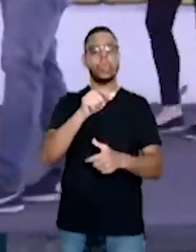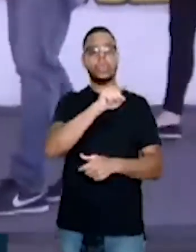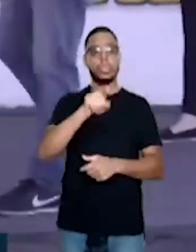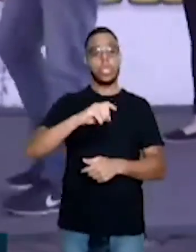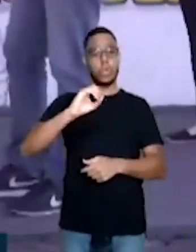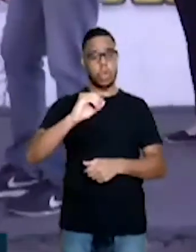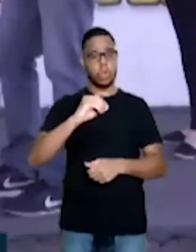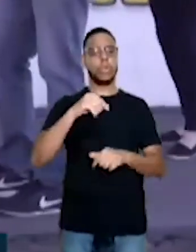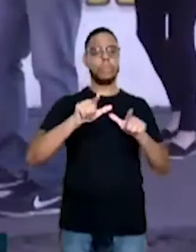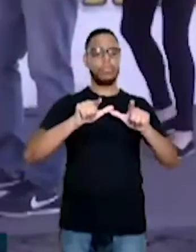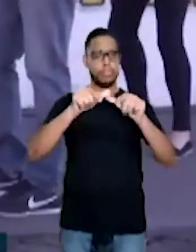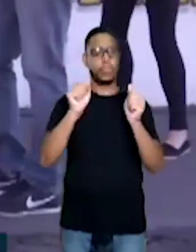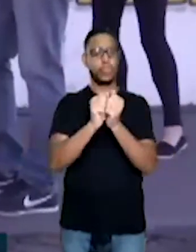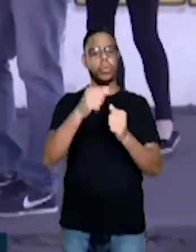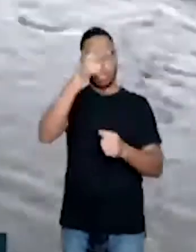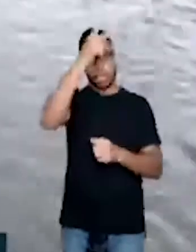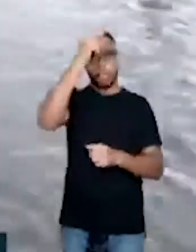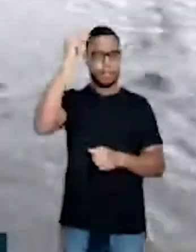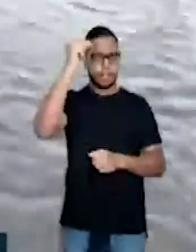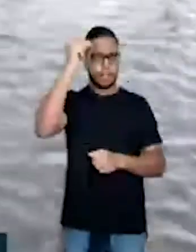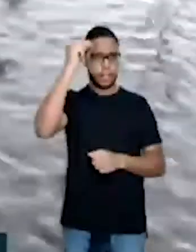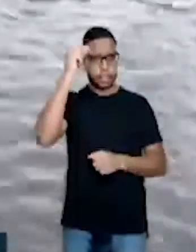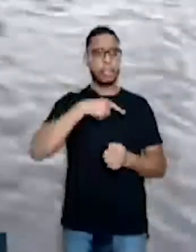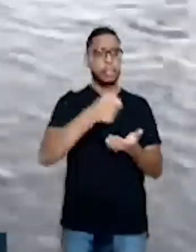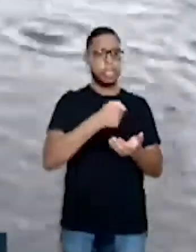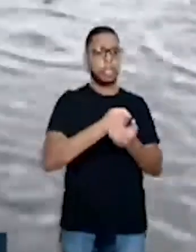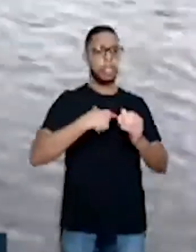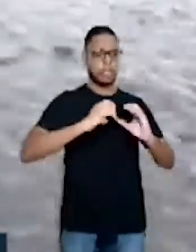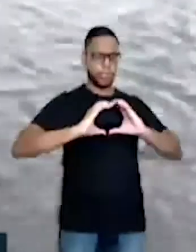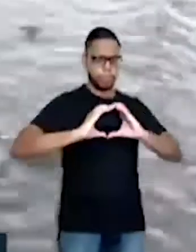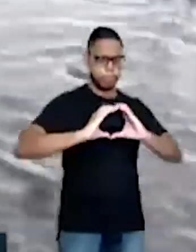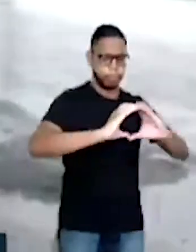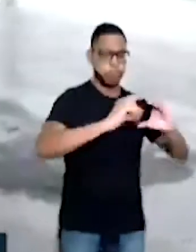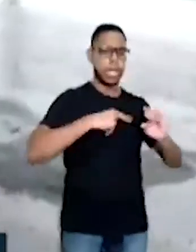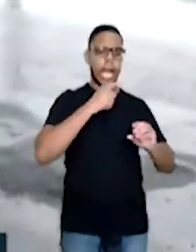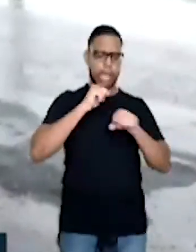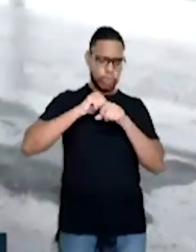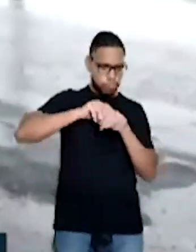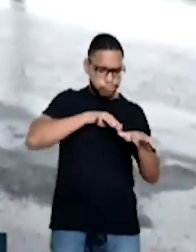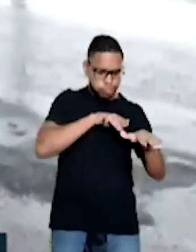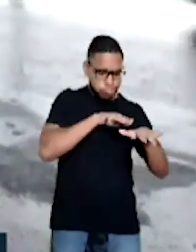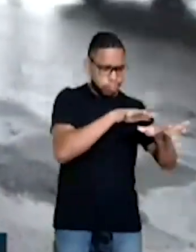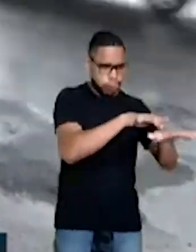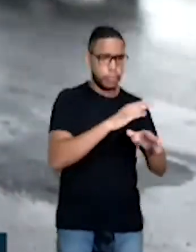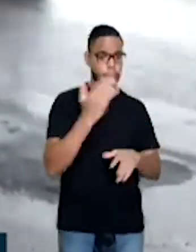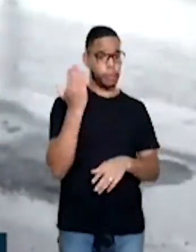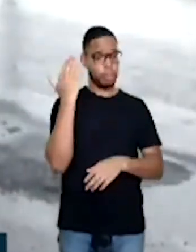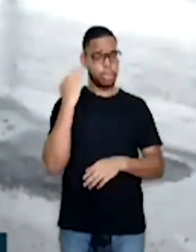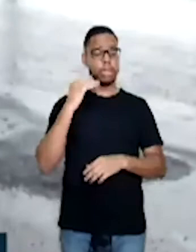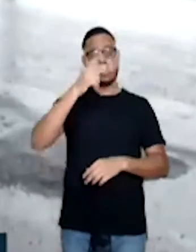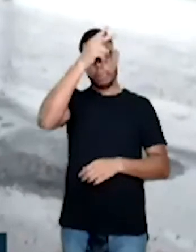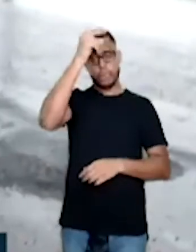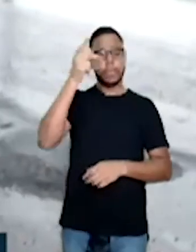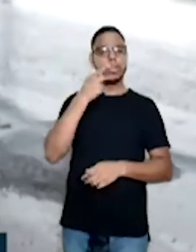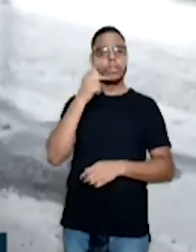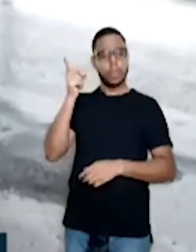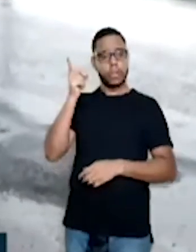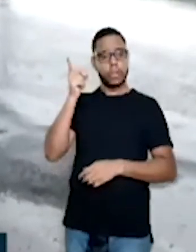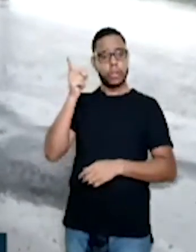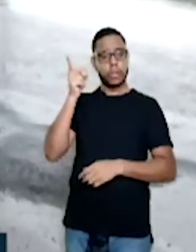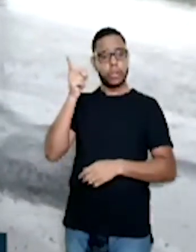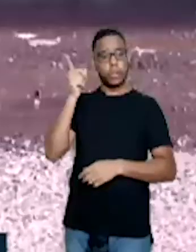prefeito Clodoaldo Gazeta, cobrando canaletas de escoamento de água de chuva. Na época, o prefeito afirmou que a execução das obras